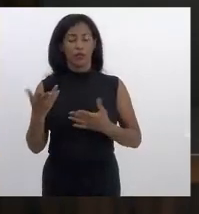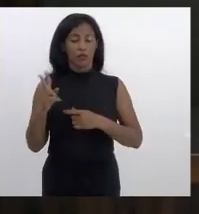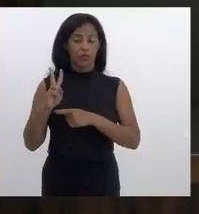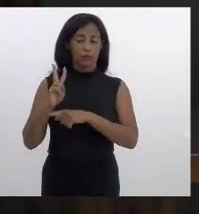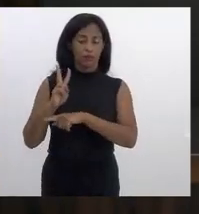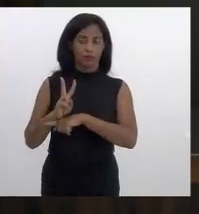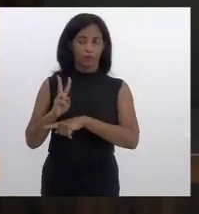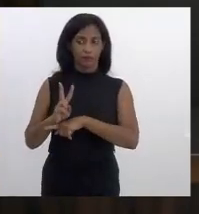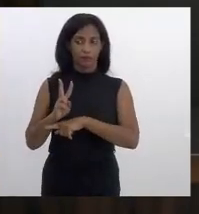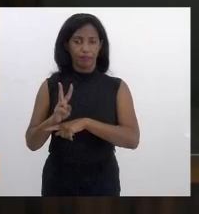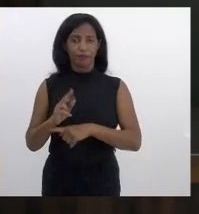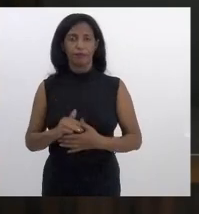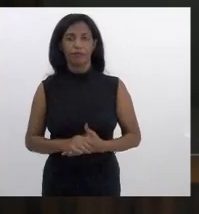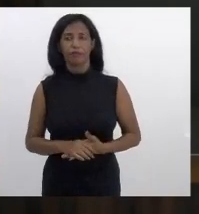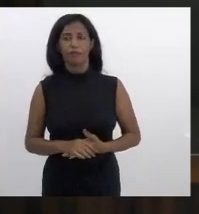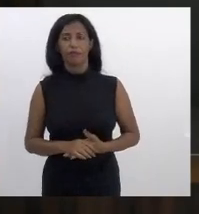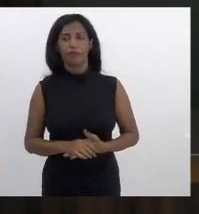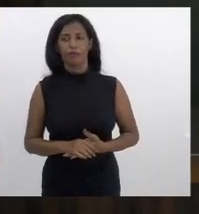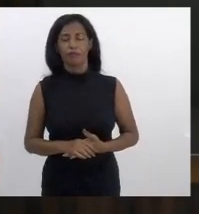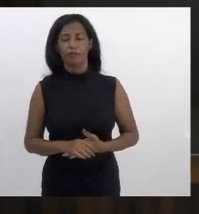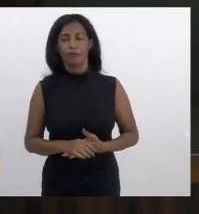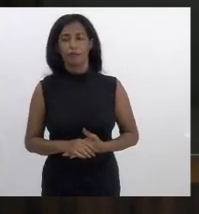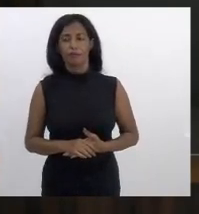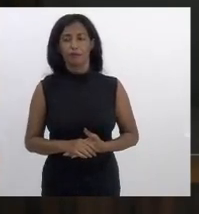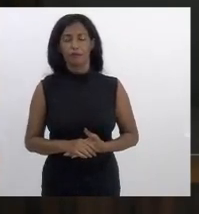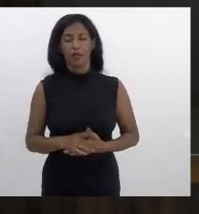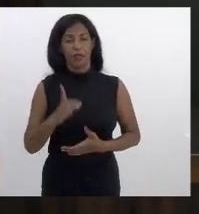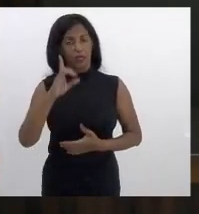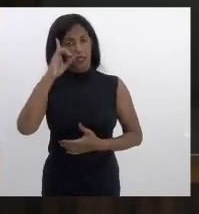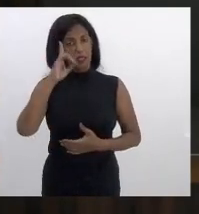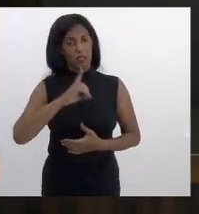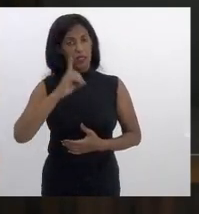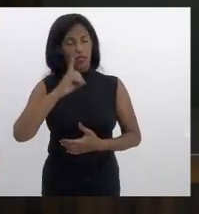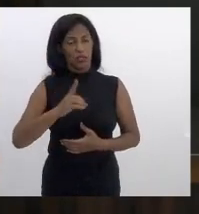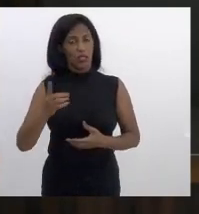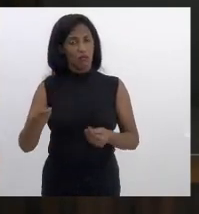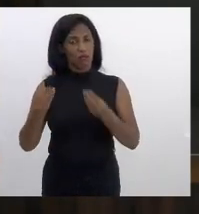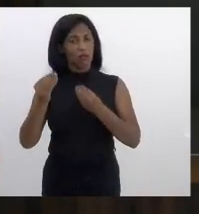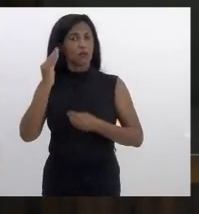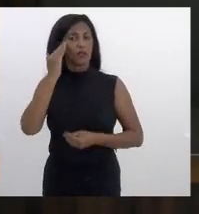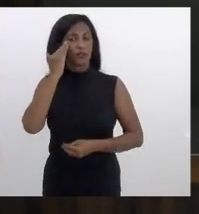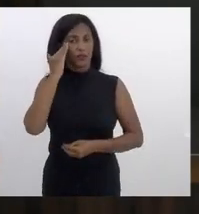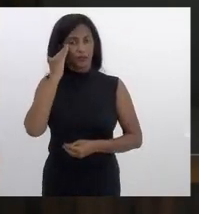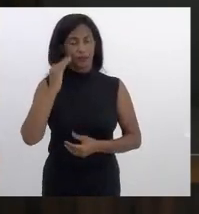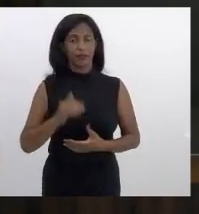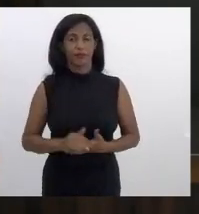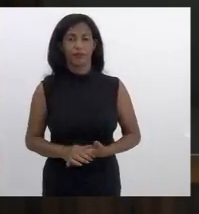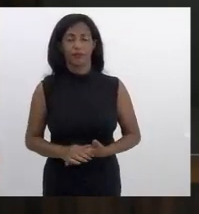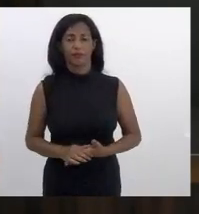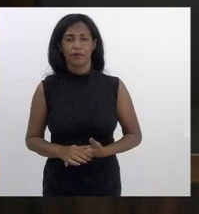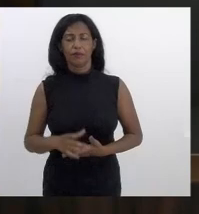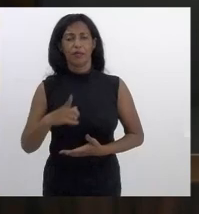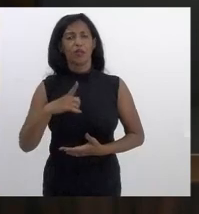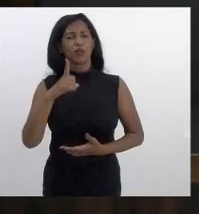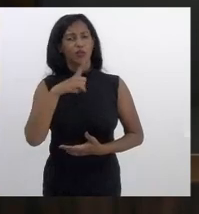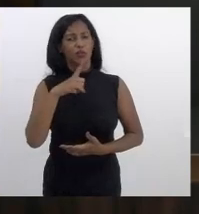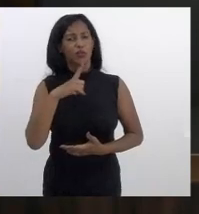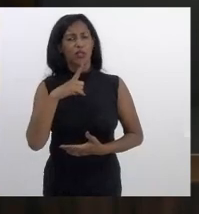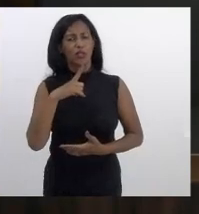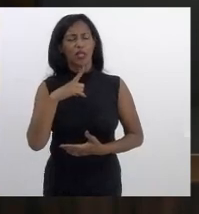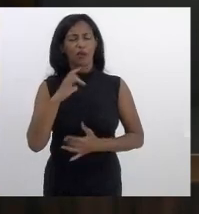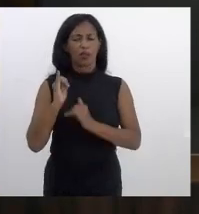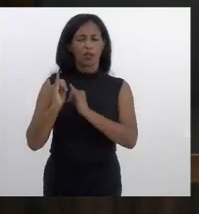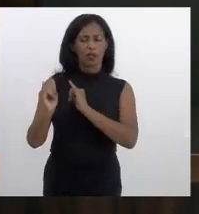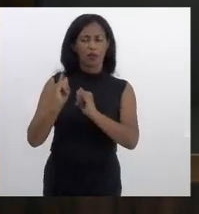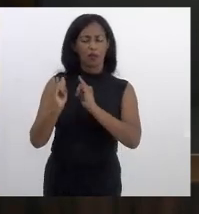resguardado serão resguardados esse direitos esse entendimento Eu Já Tenho recebido aqui